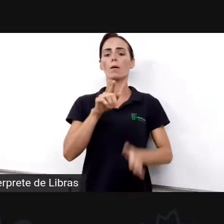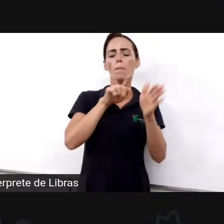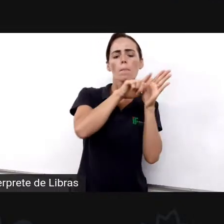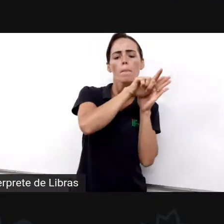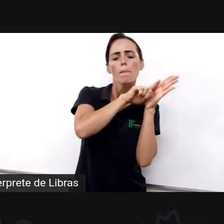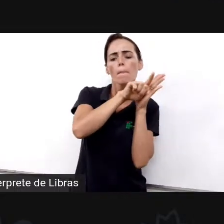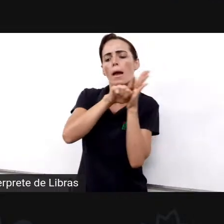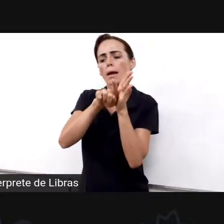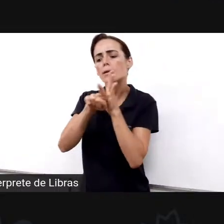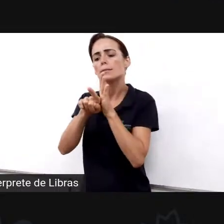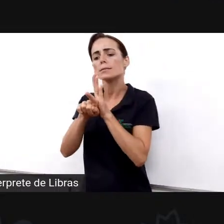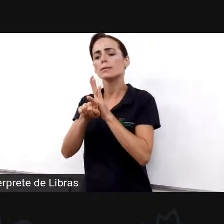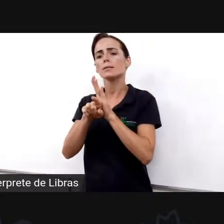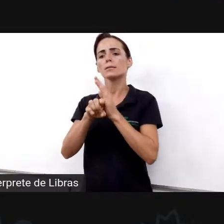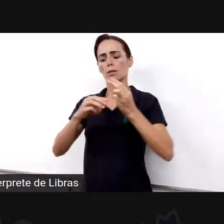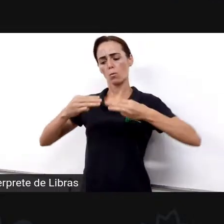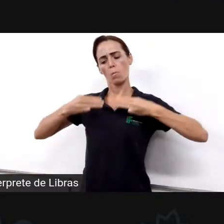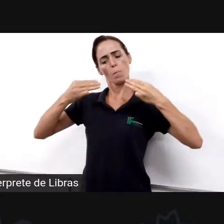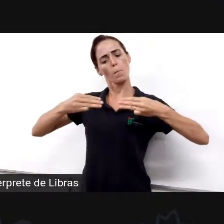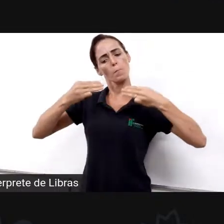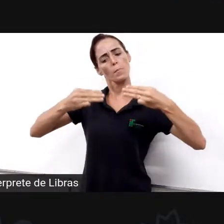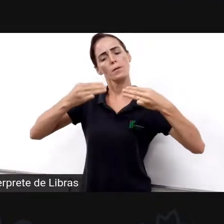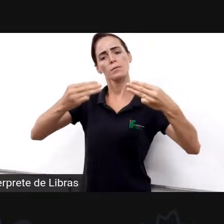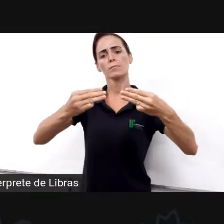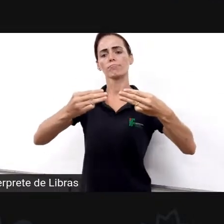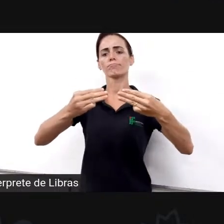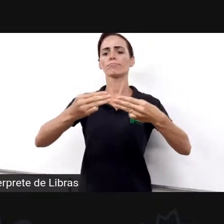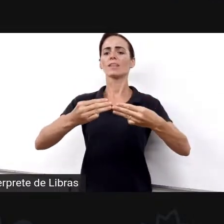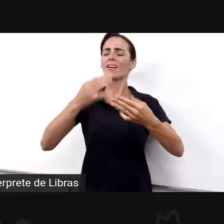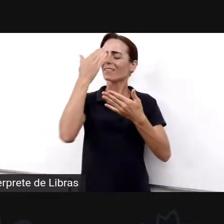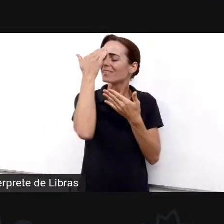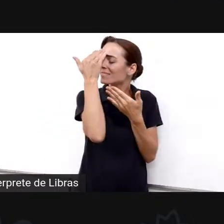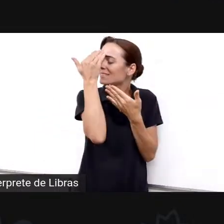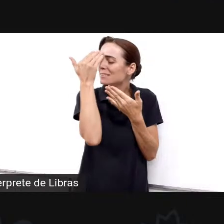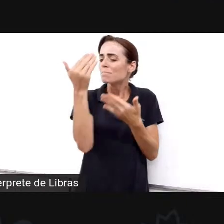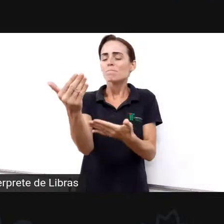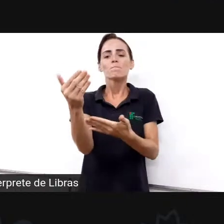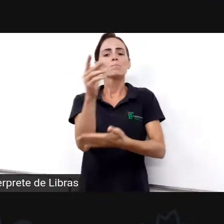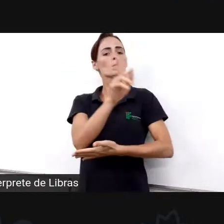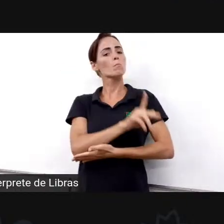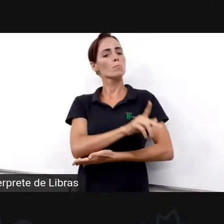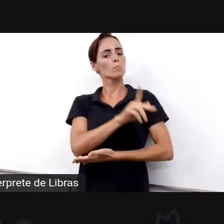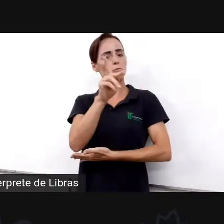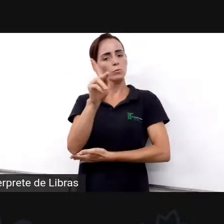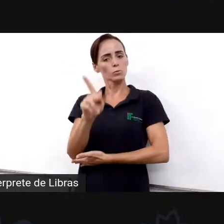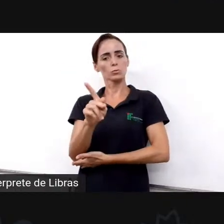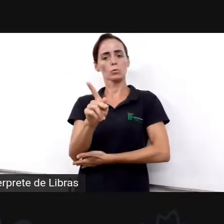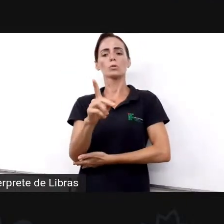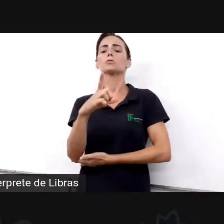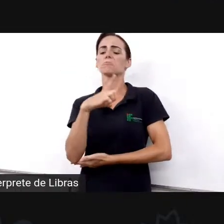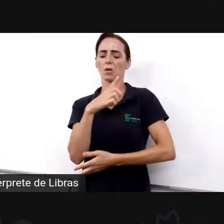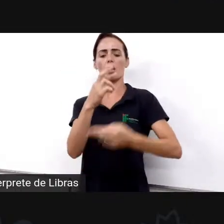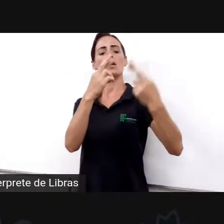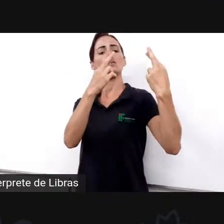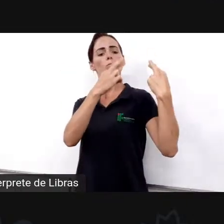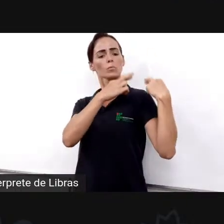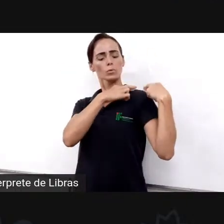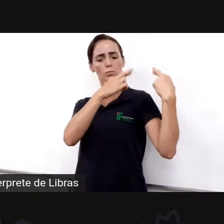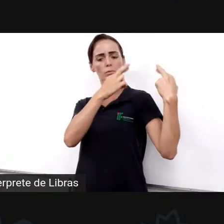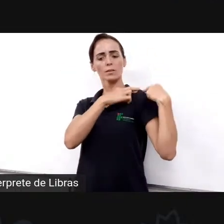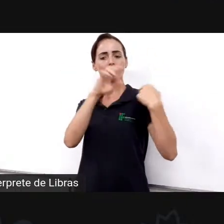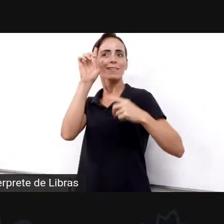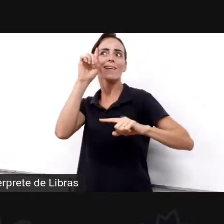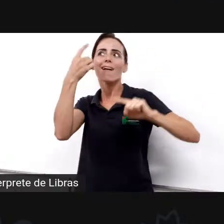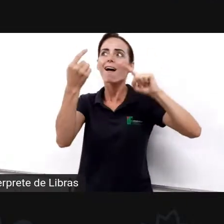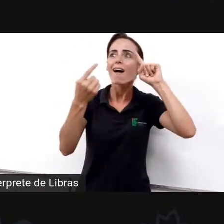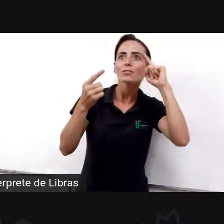sua missão. Um sincero agradecimento aos professores que se responsabilizaram a estimular a criatividade de cada